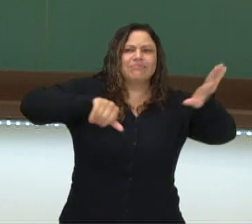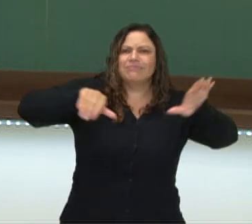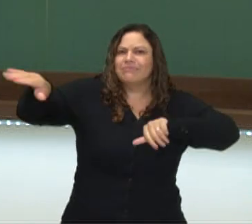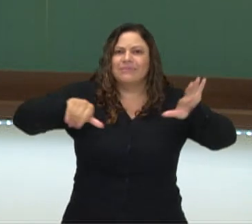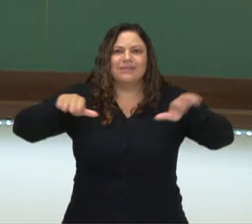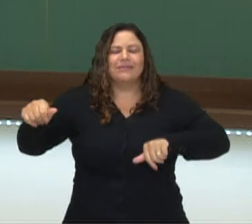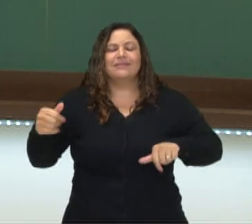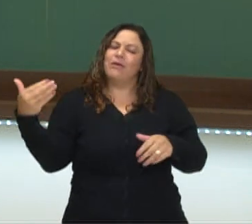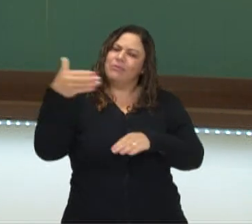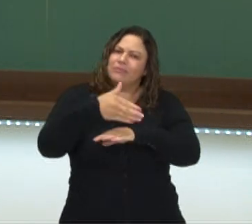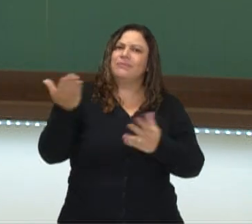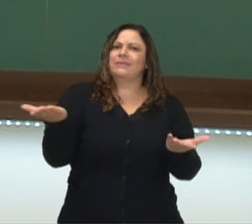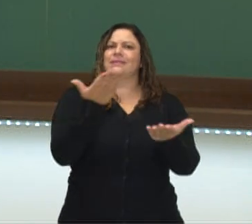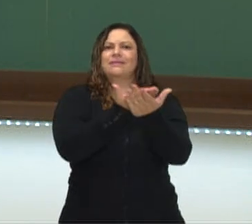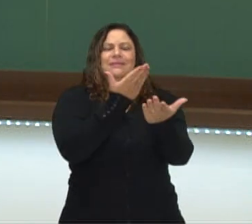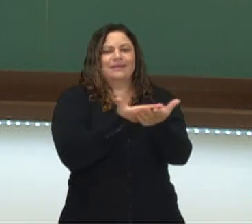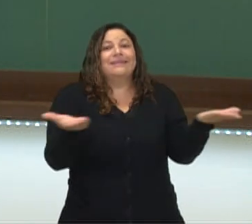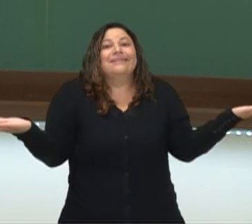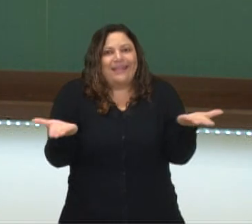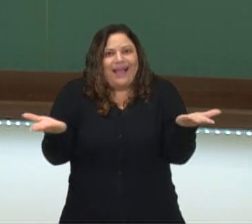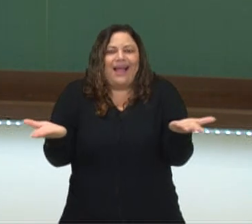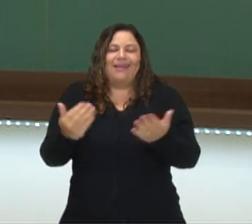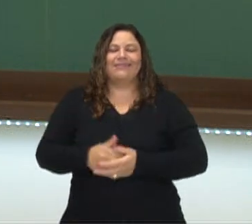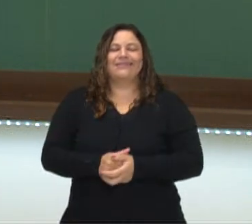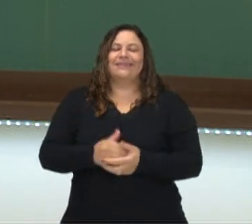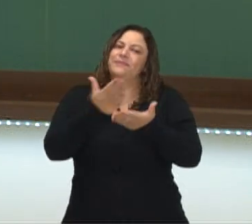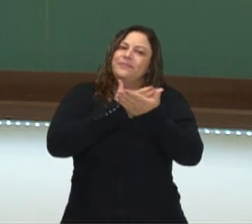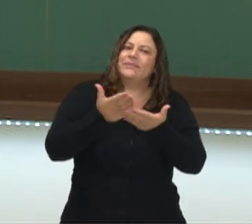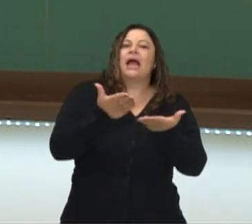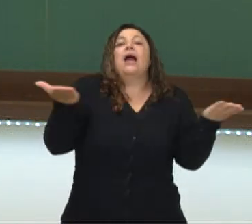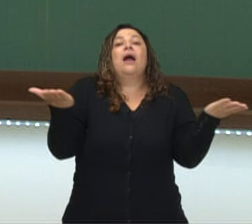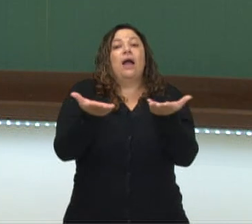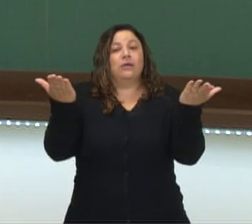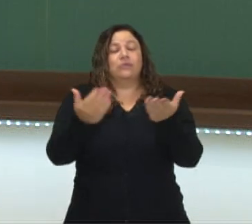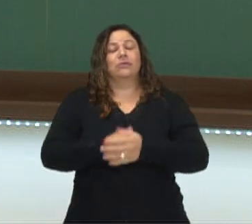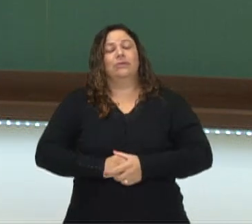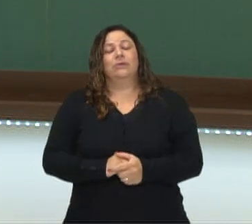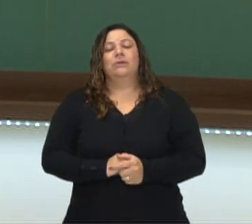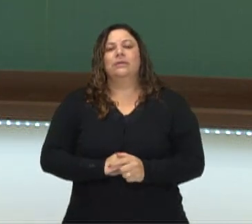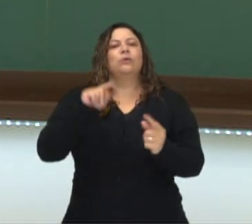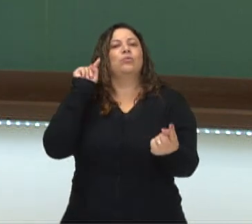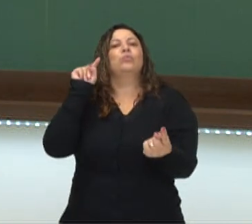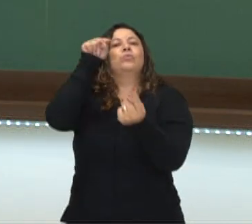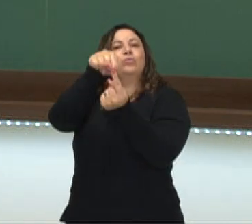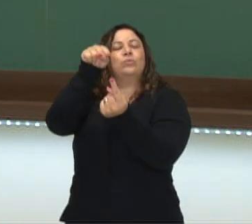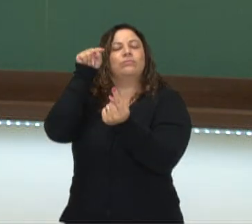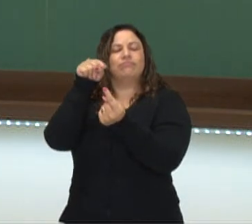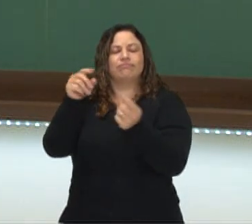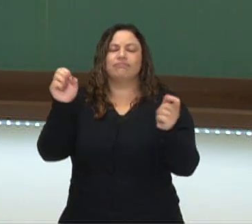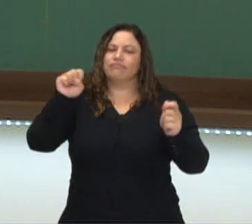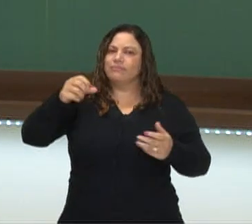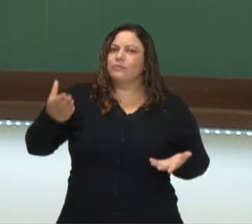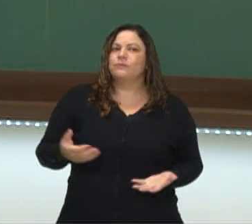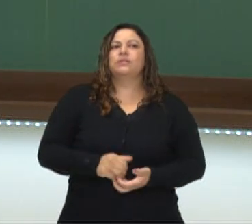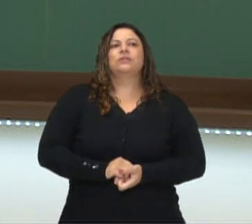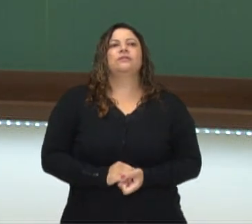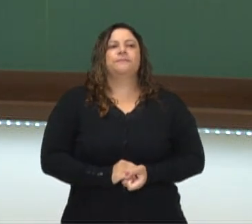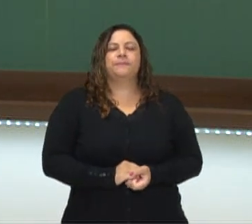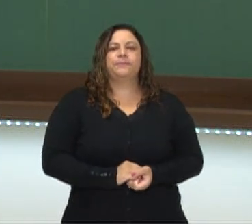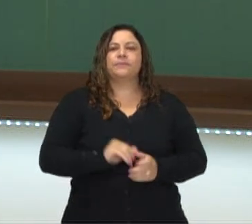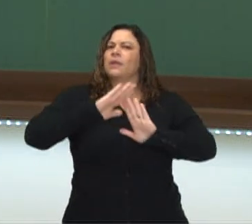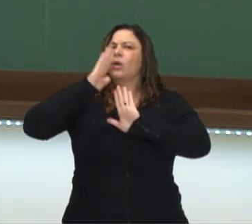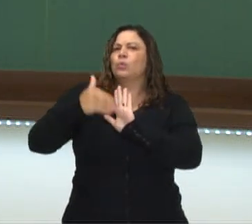participar dessa aula. Vamos agora aos nossos objetivos. Isso mesmo. Em toda